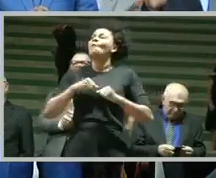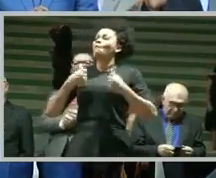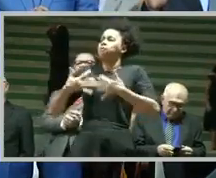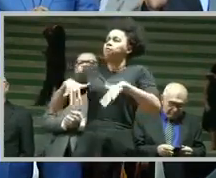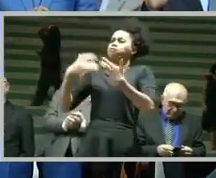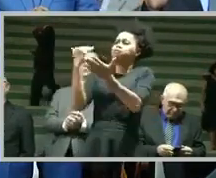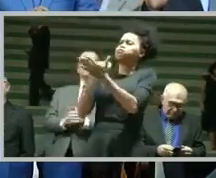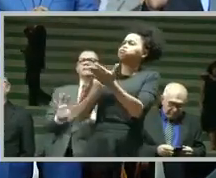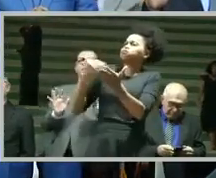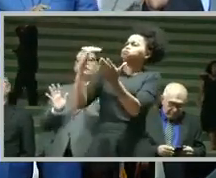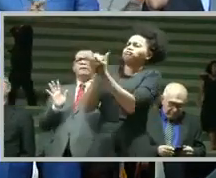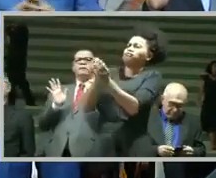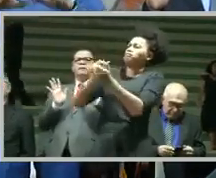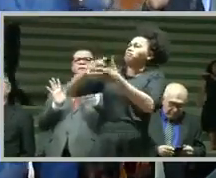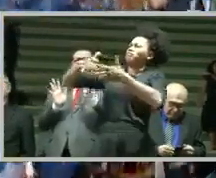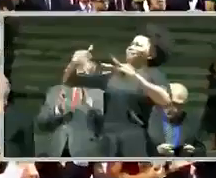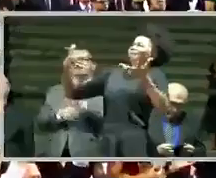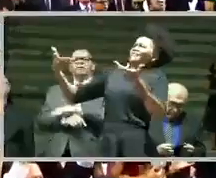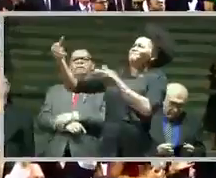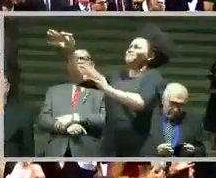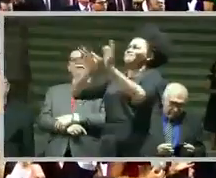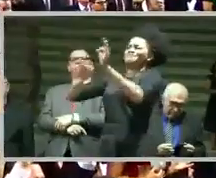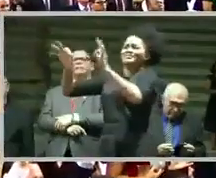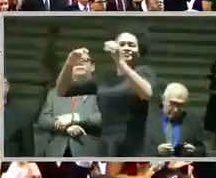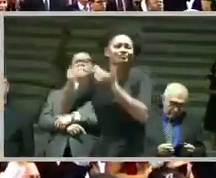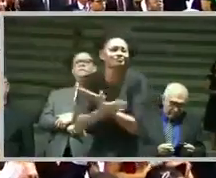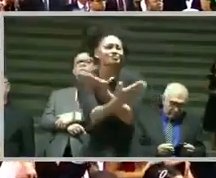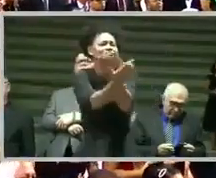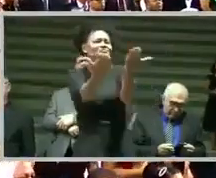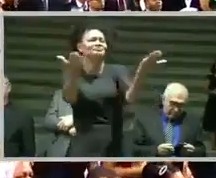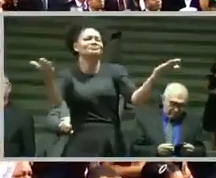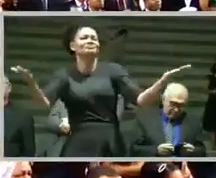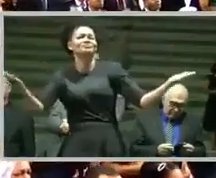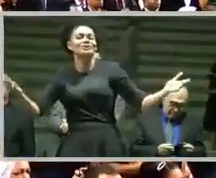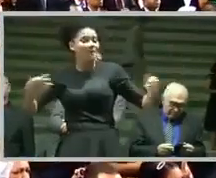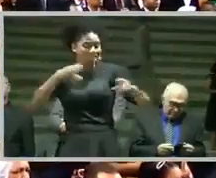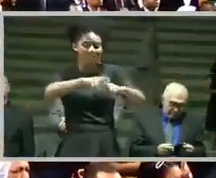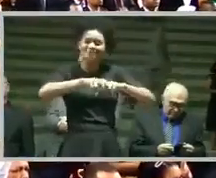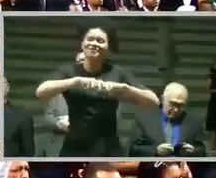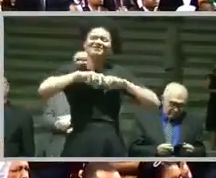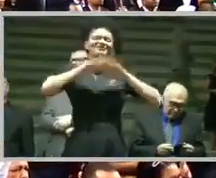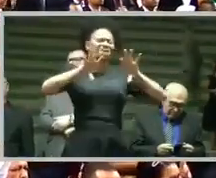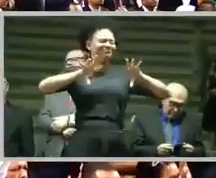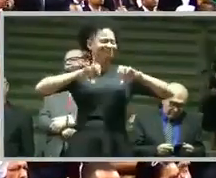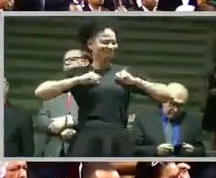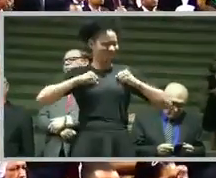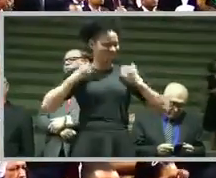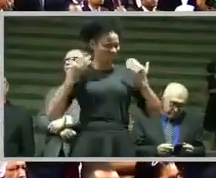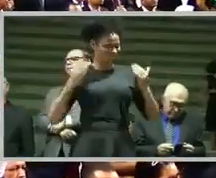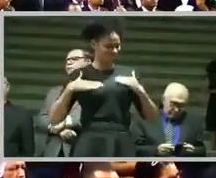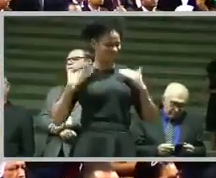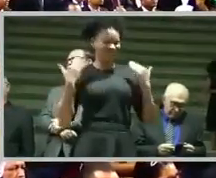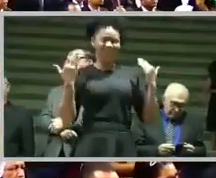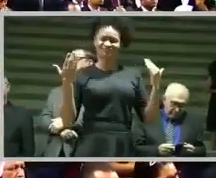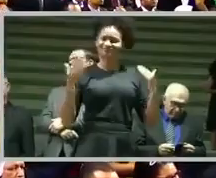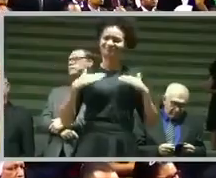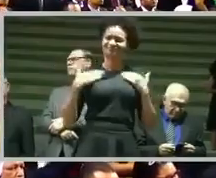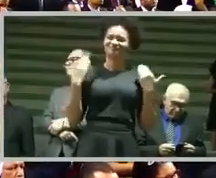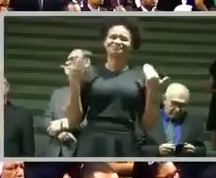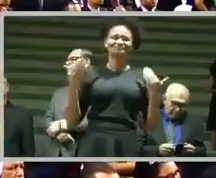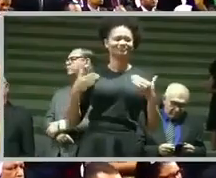coisas fez o Senhor por nós, e por isso estamos alegres.